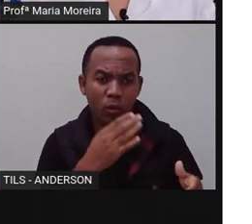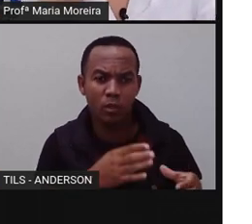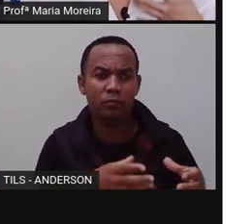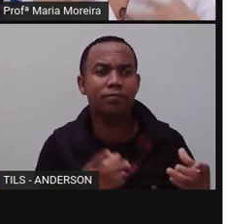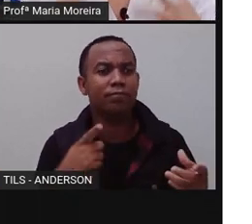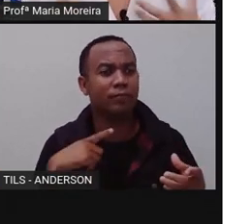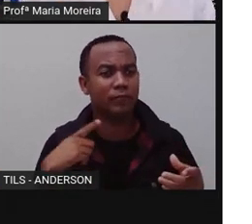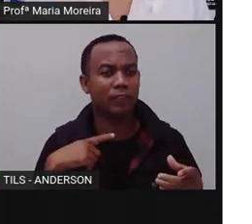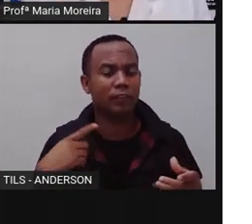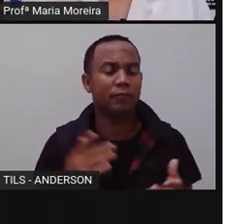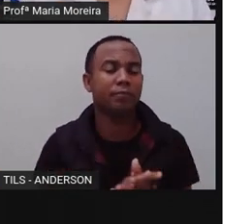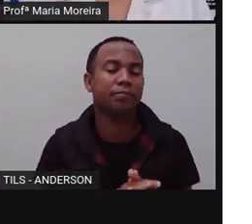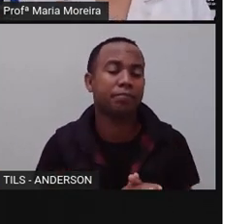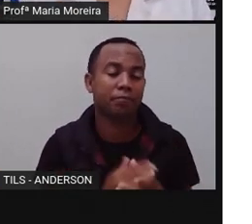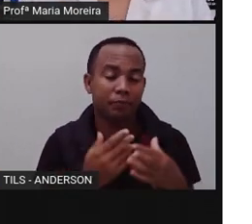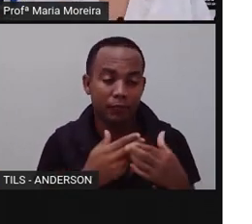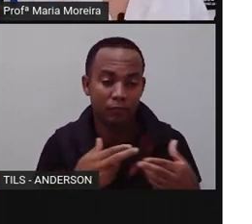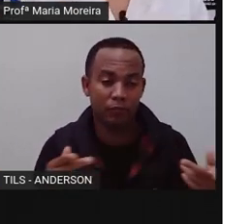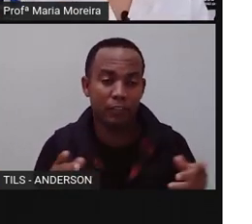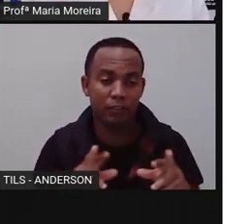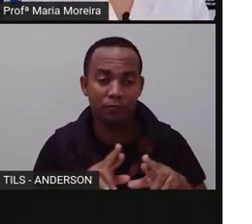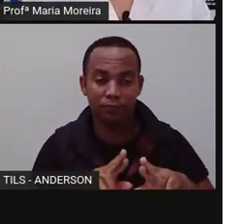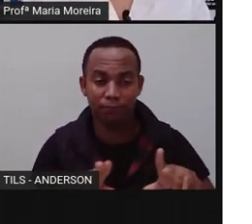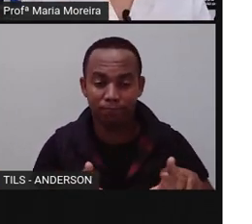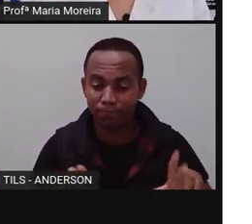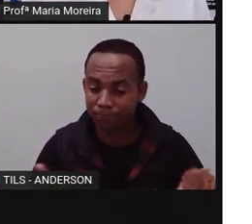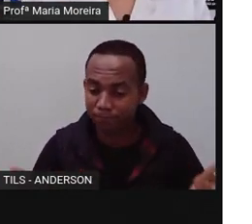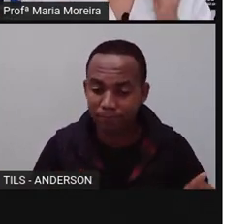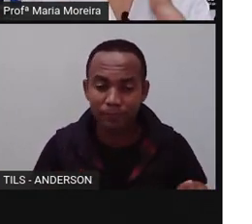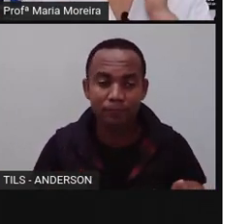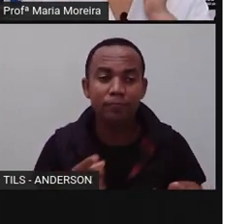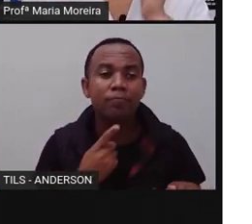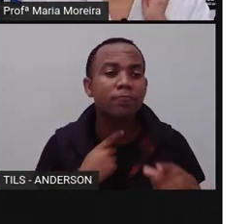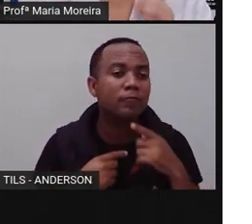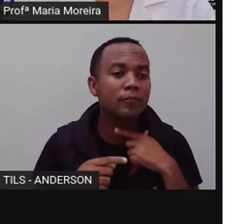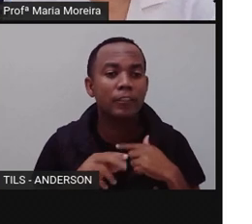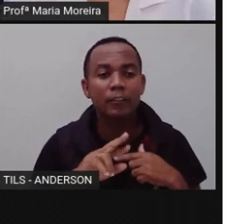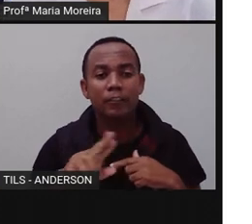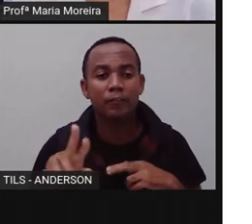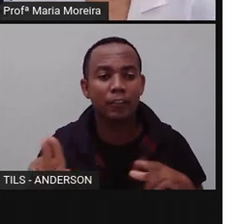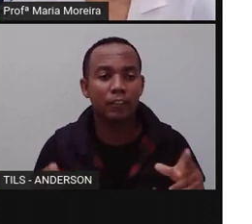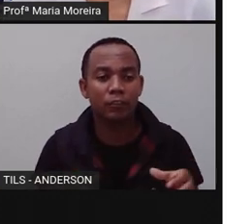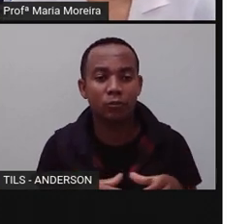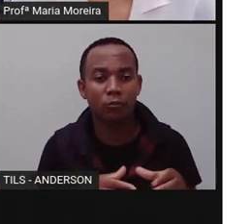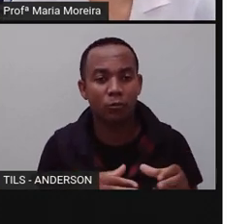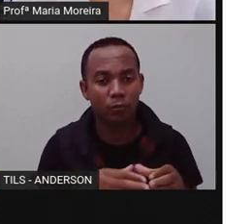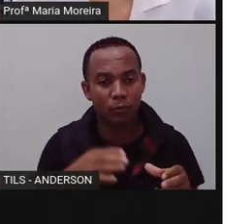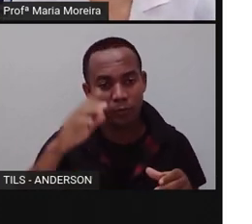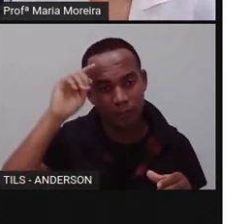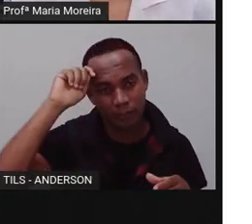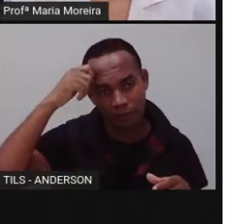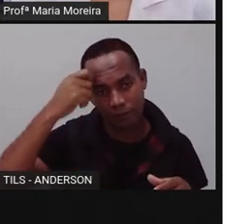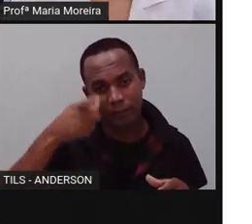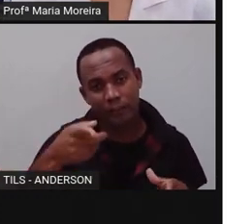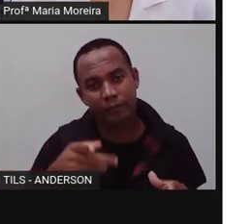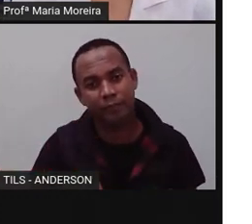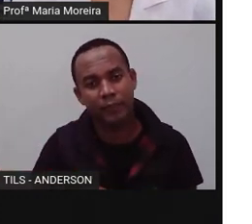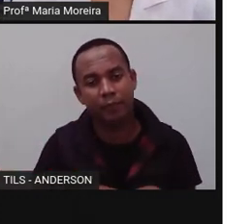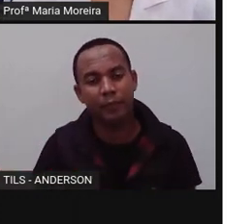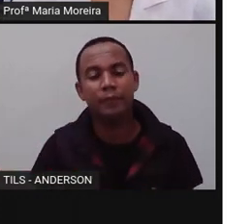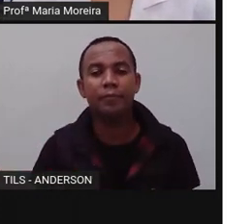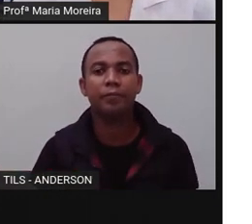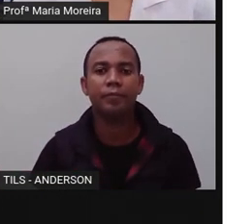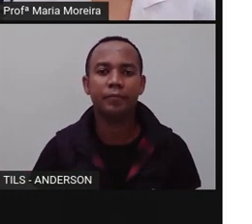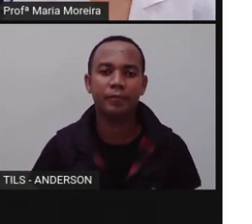que existe muita coisa que vem de influência africana, certo? Vamos